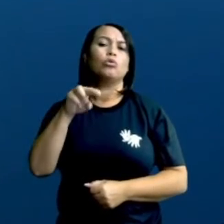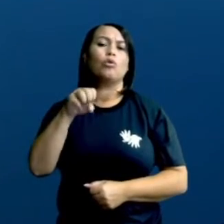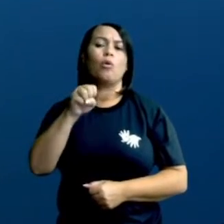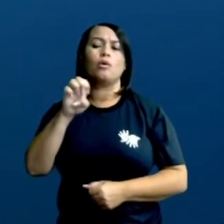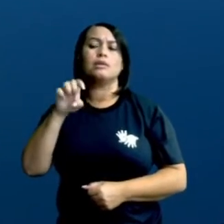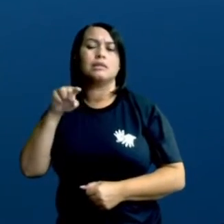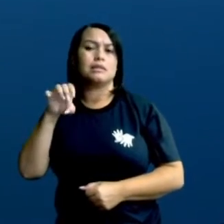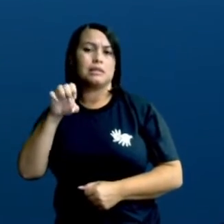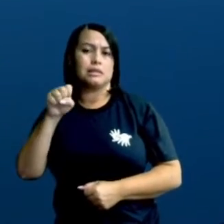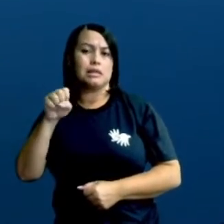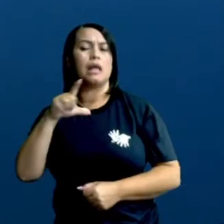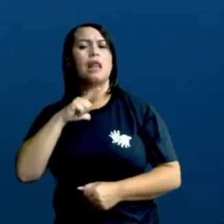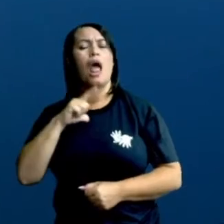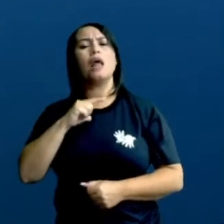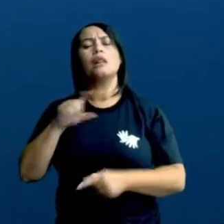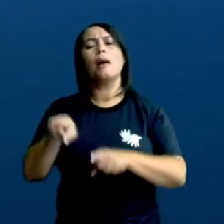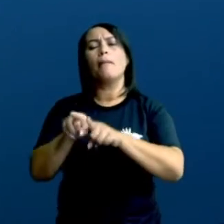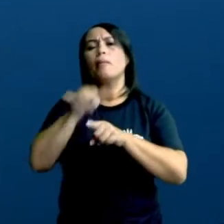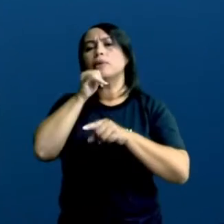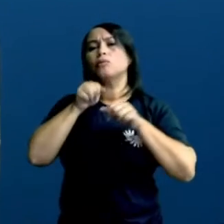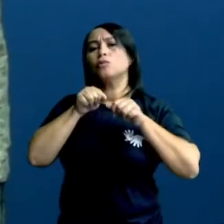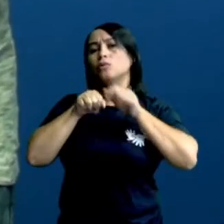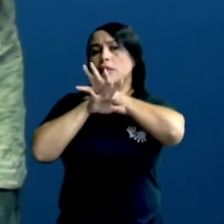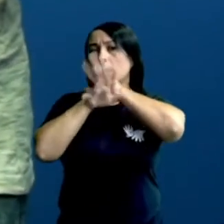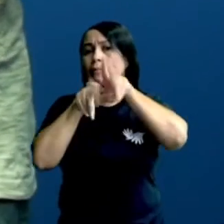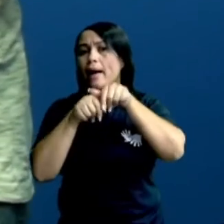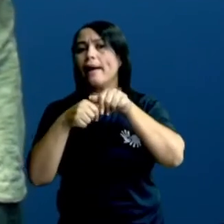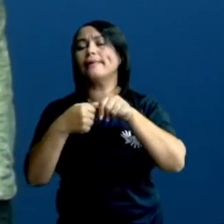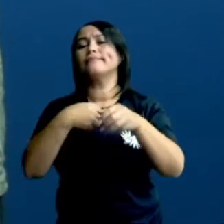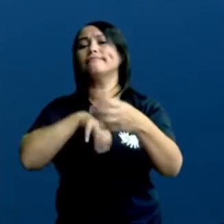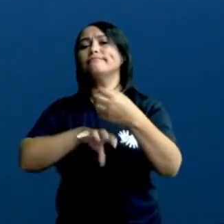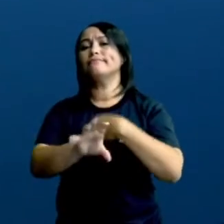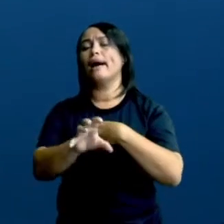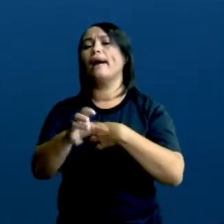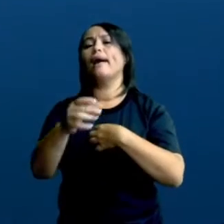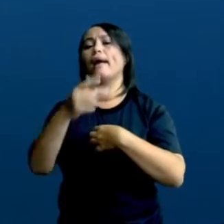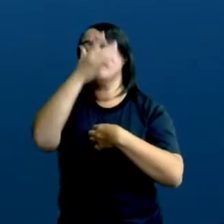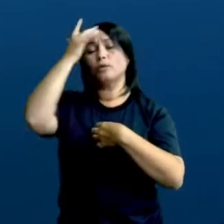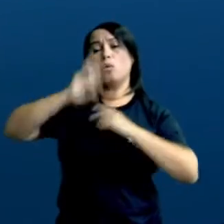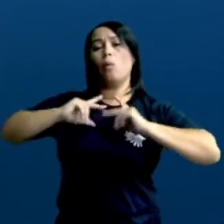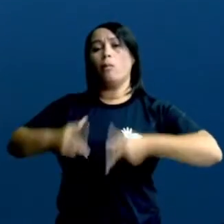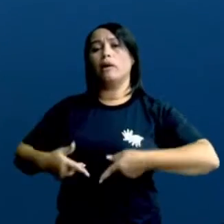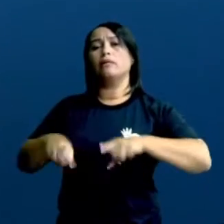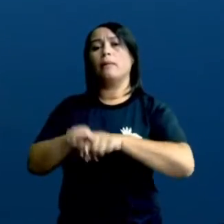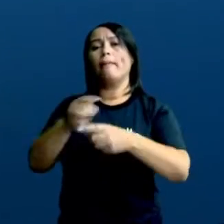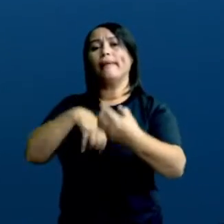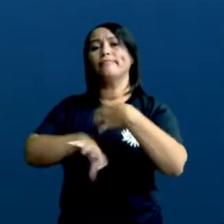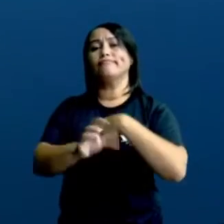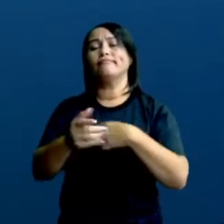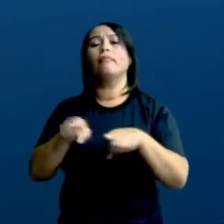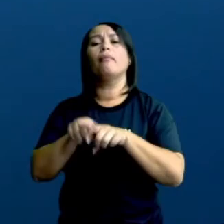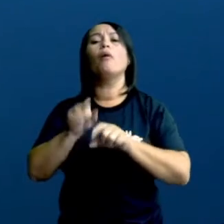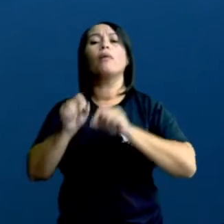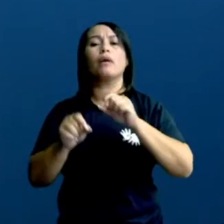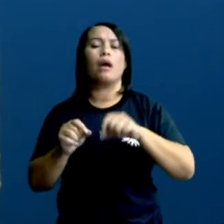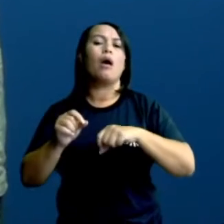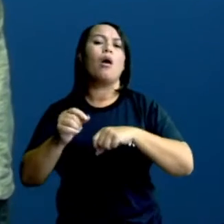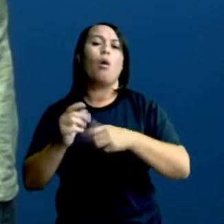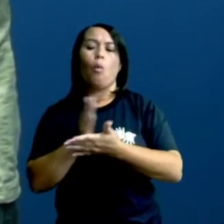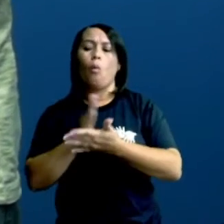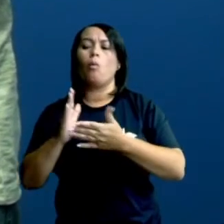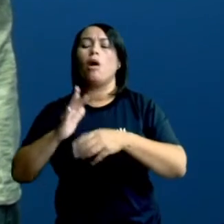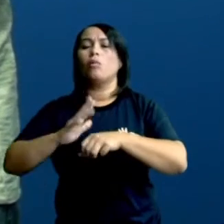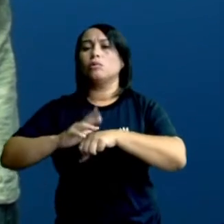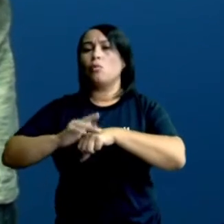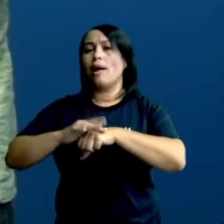tanto do animal para o ser humano, quanto do ser humano para os animais. Uma delas não é uma zoonose, é a doença de Chagas, mas as